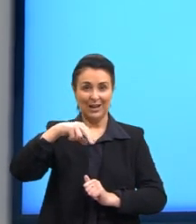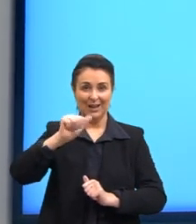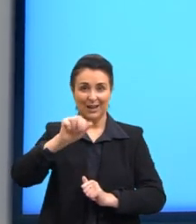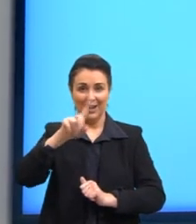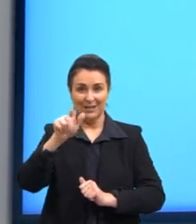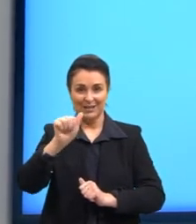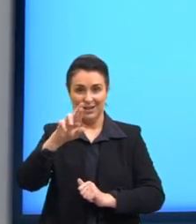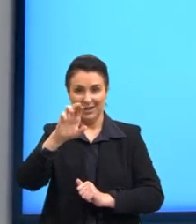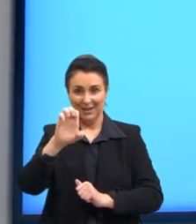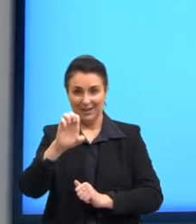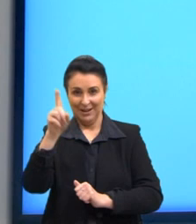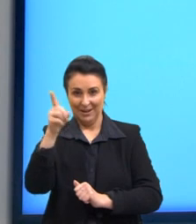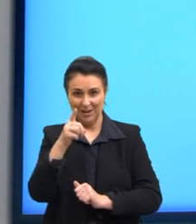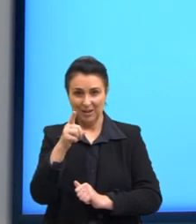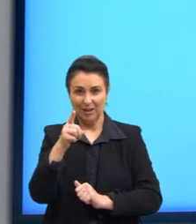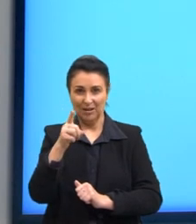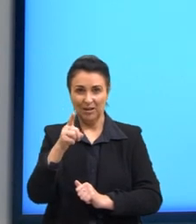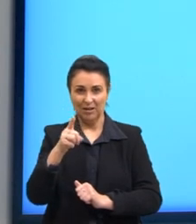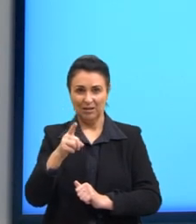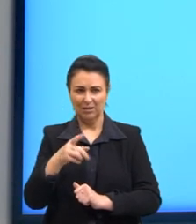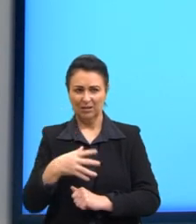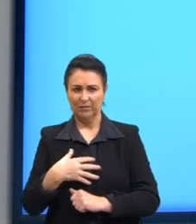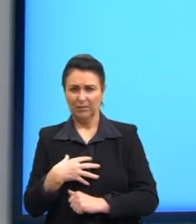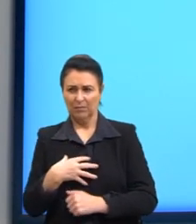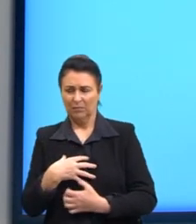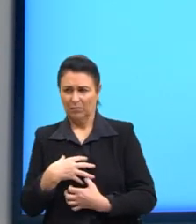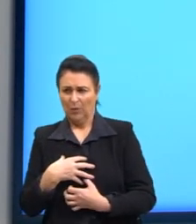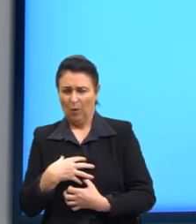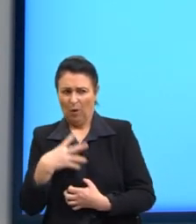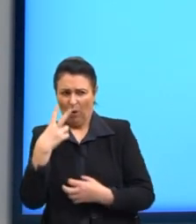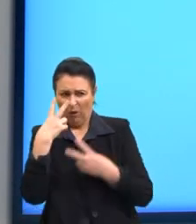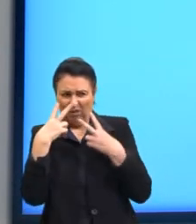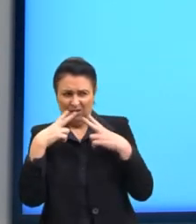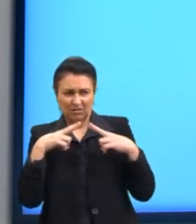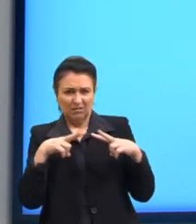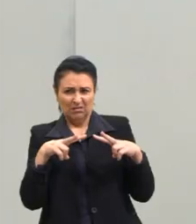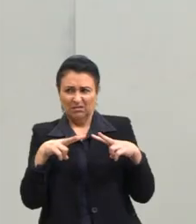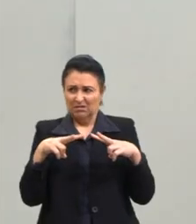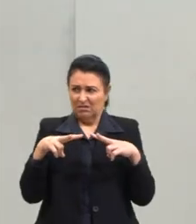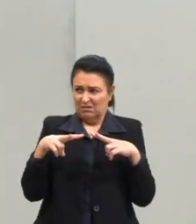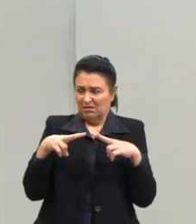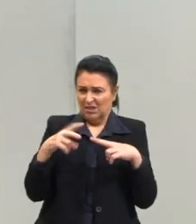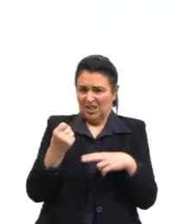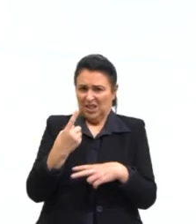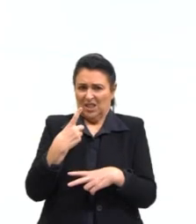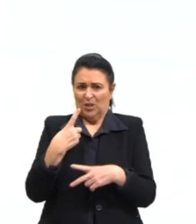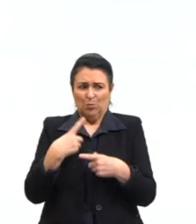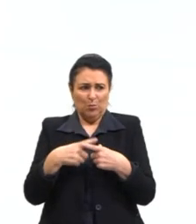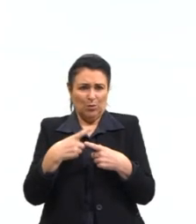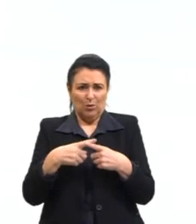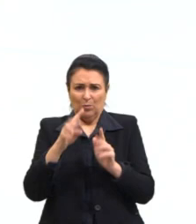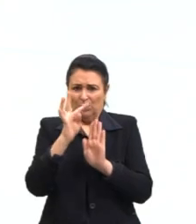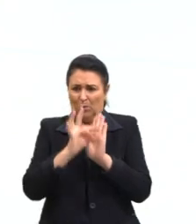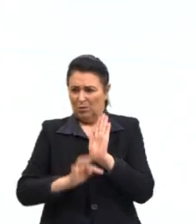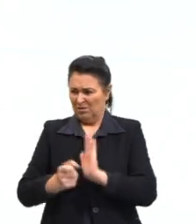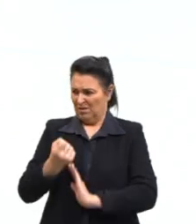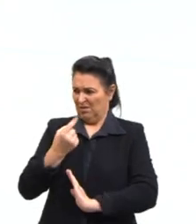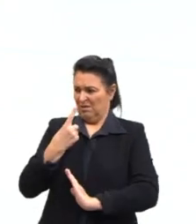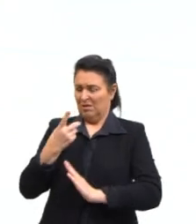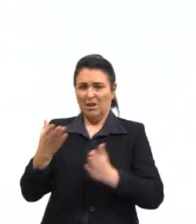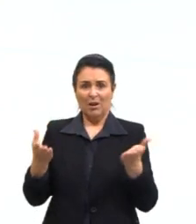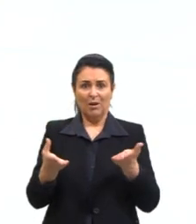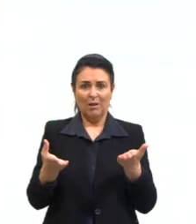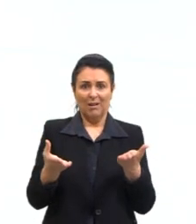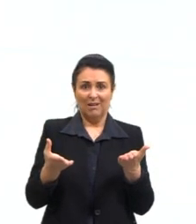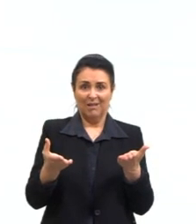agora porque o meu texto está sem fragmentado Ah